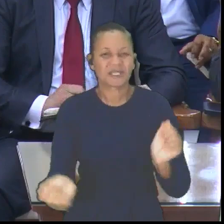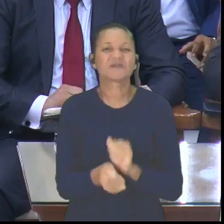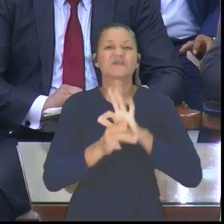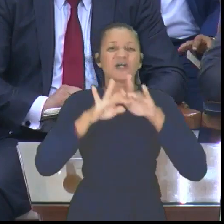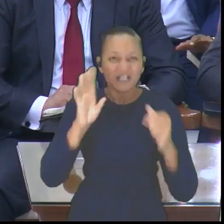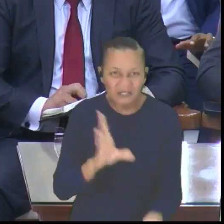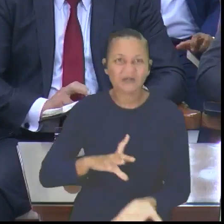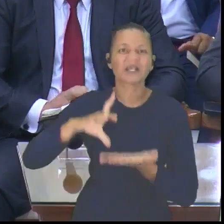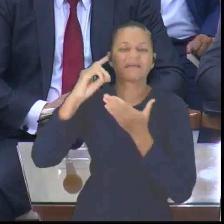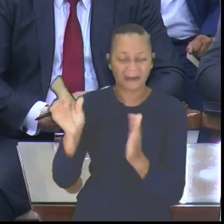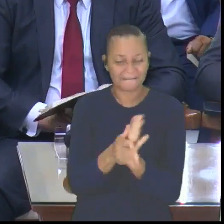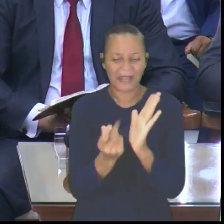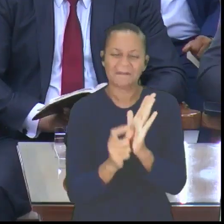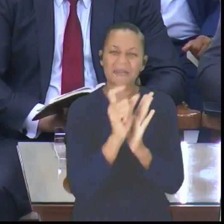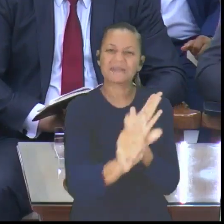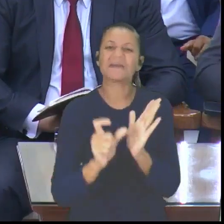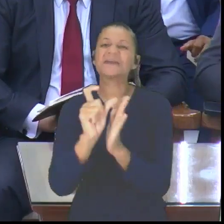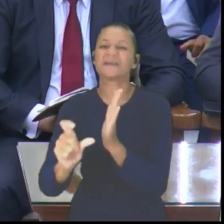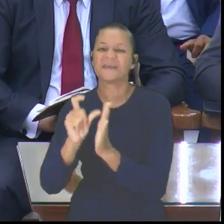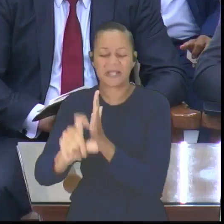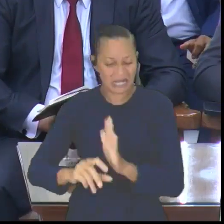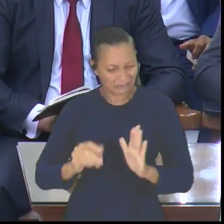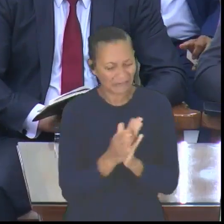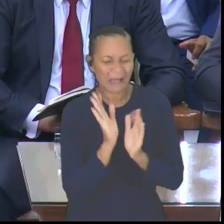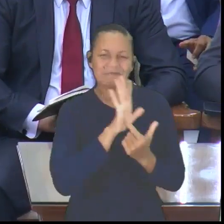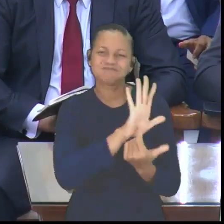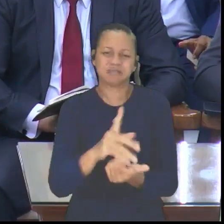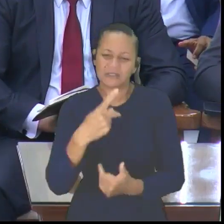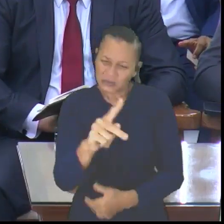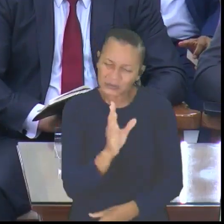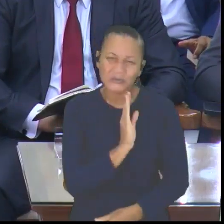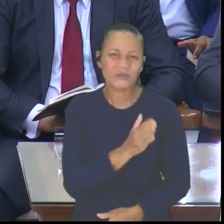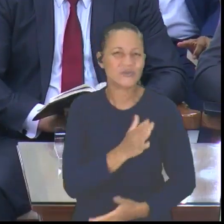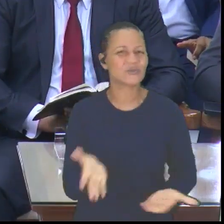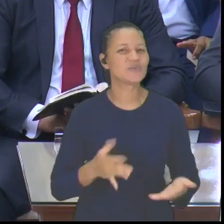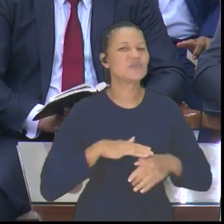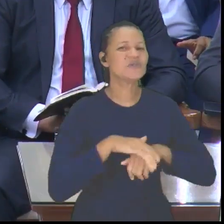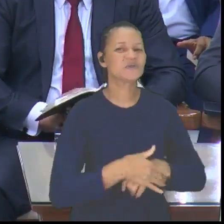a Deus pela palavra que está sendo revelada ao seu coração.